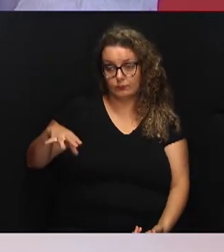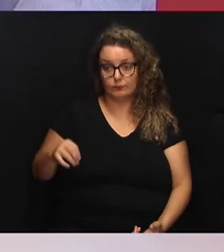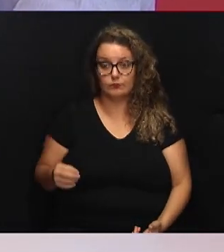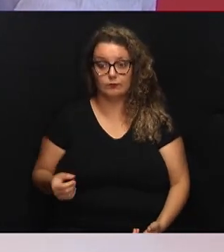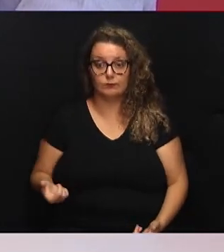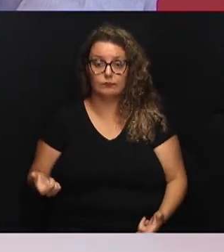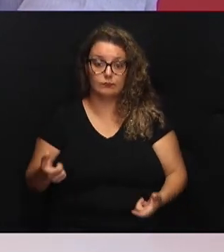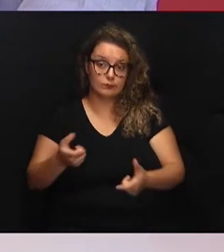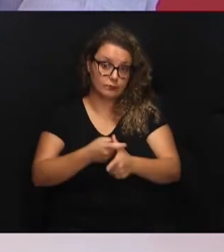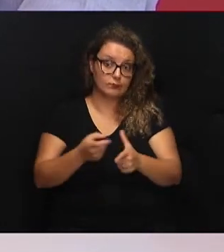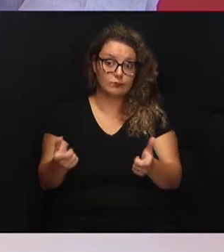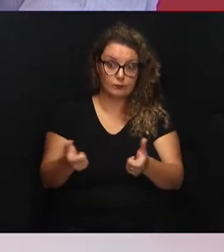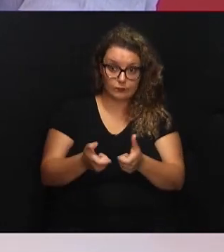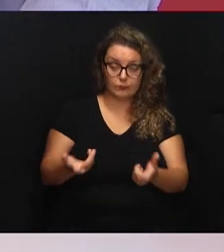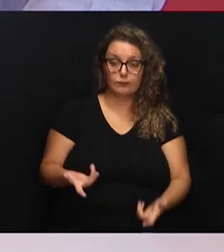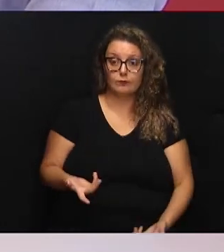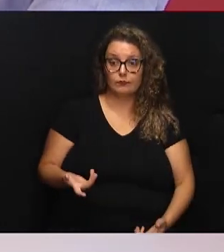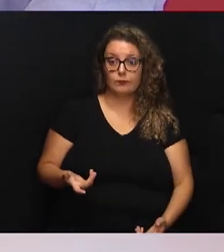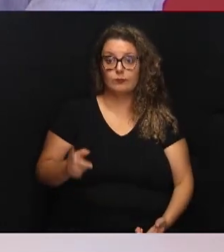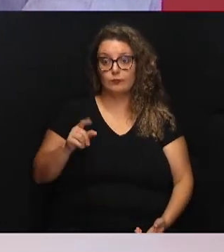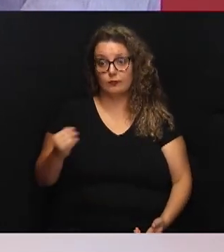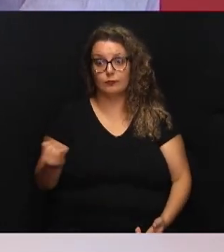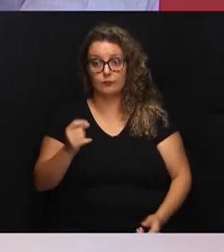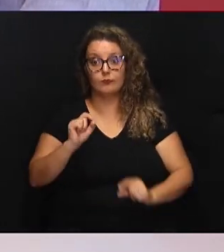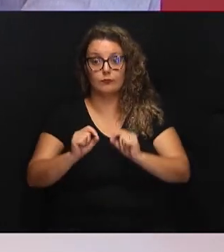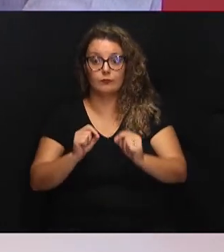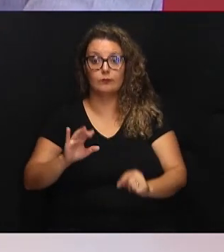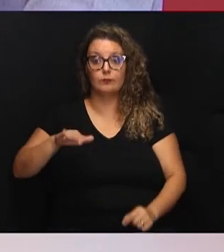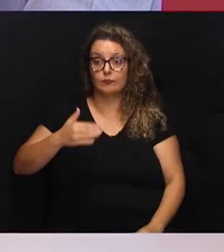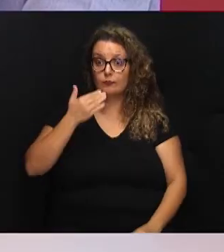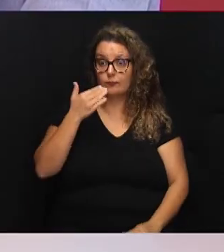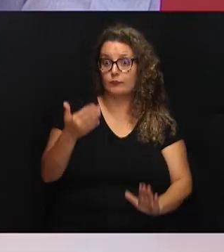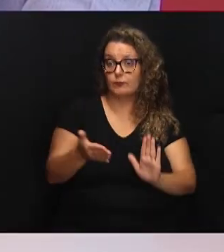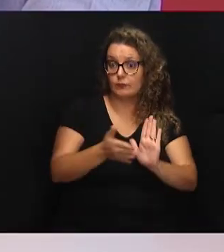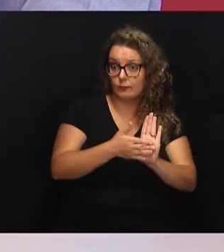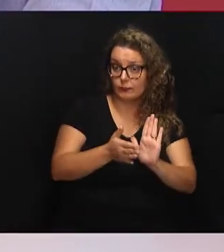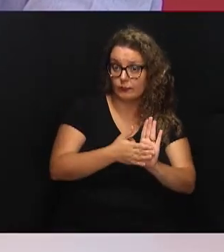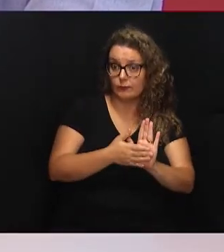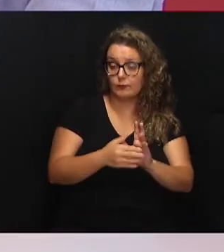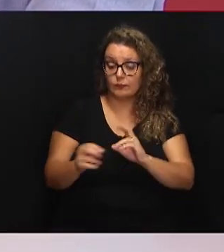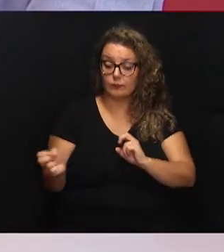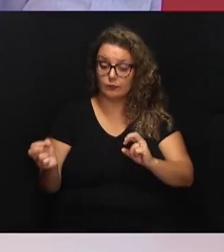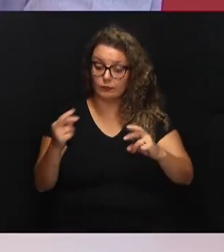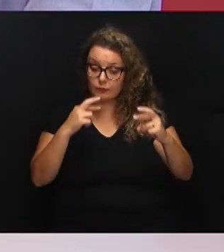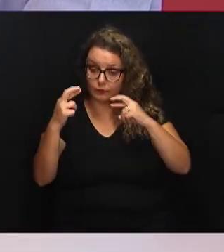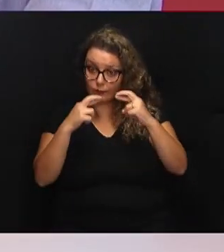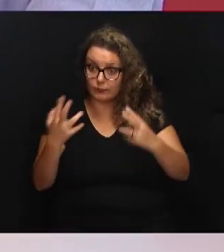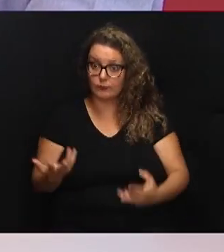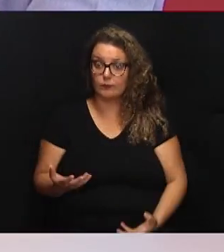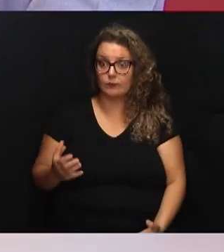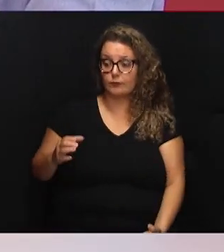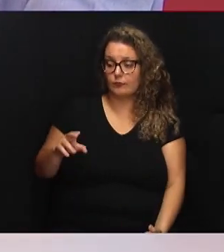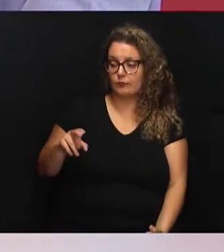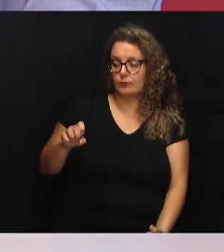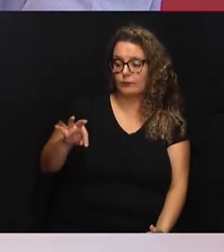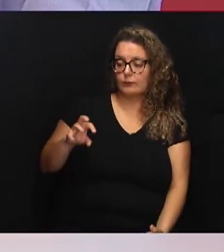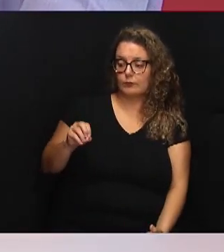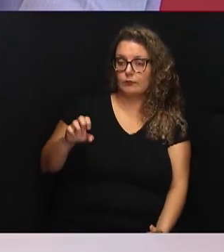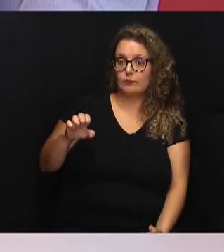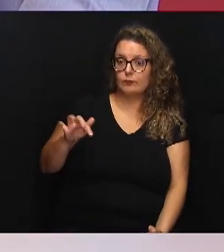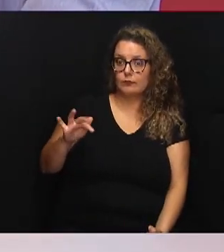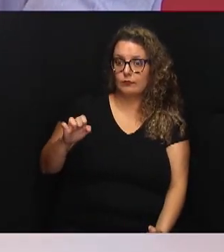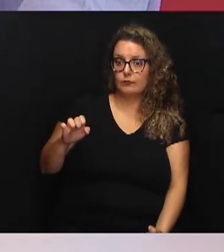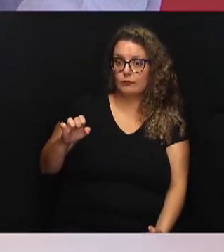fica. A questão fundamental é, quando você pedir as propostas, fique atento ao que ele chama de custo efetivo total. Vai aparecer